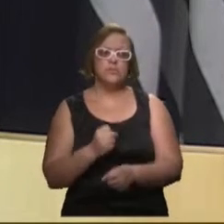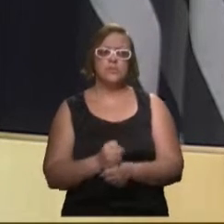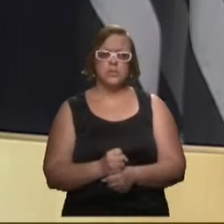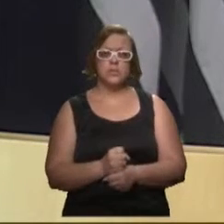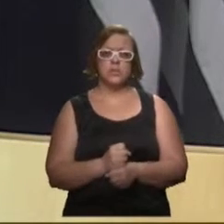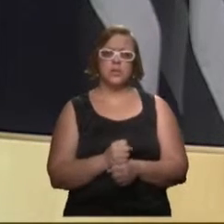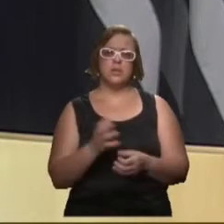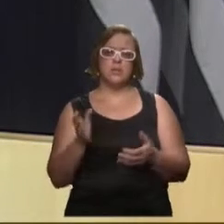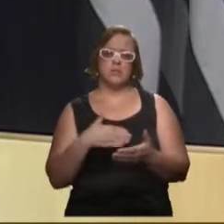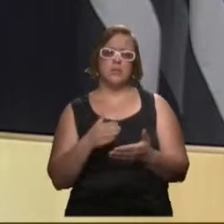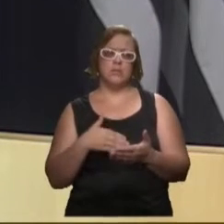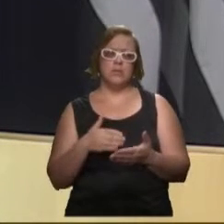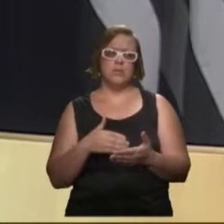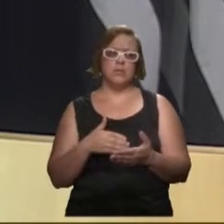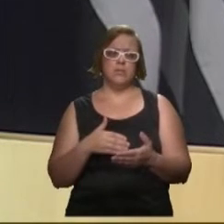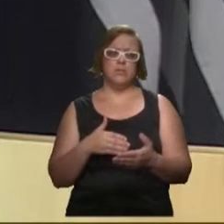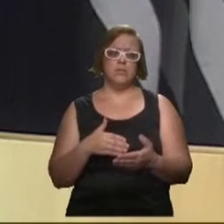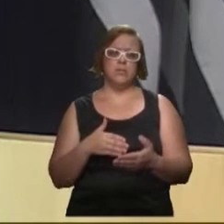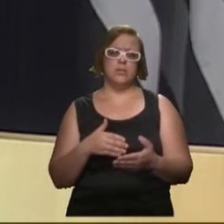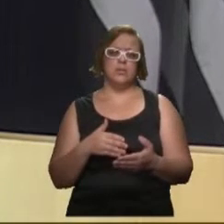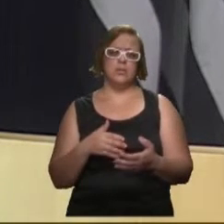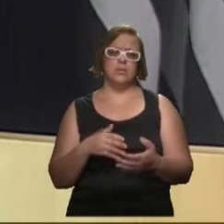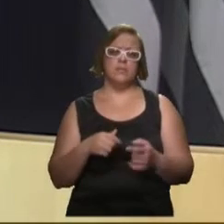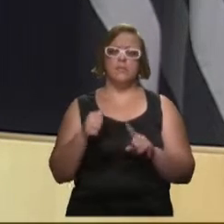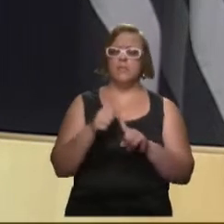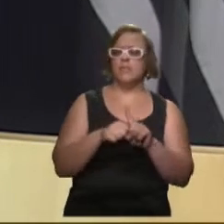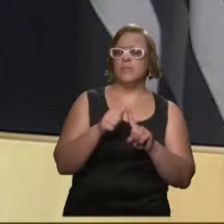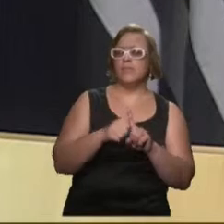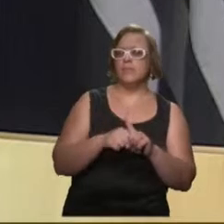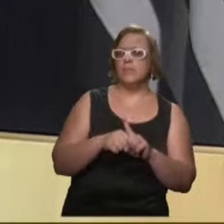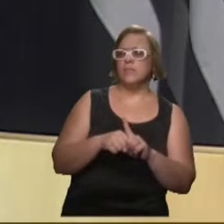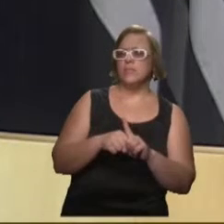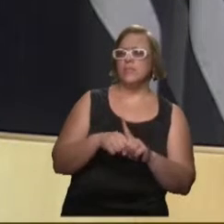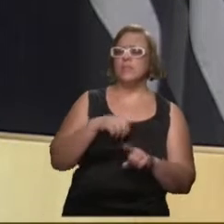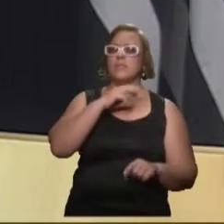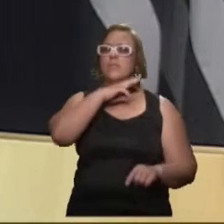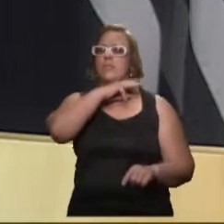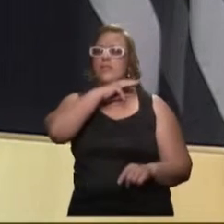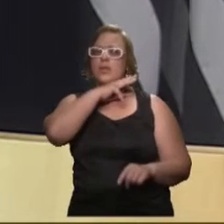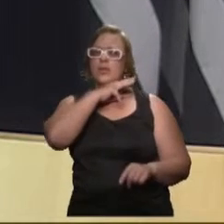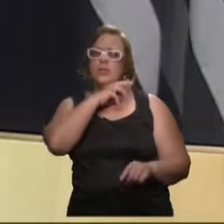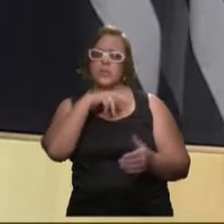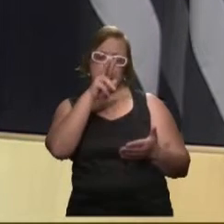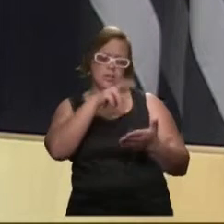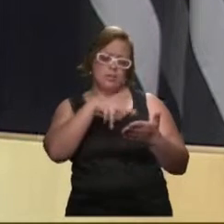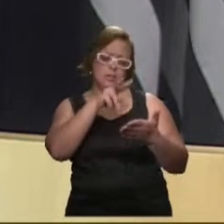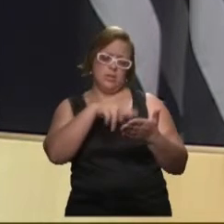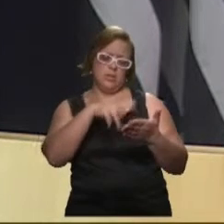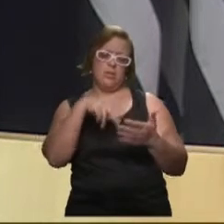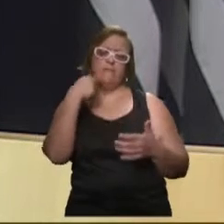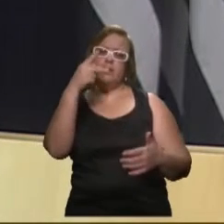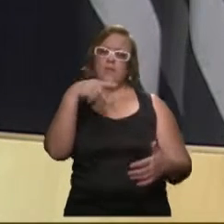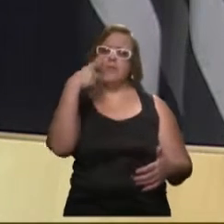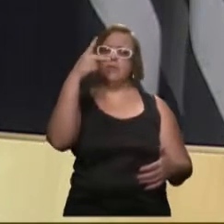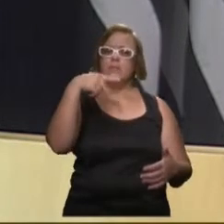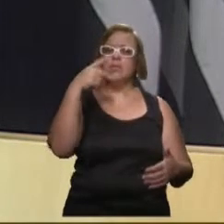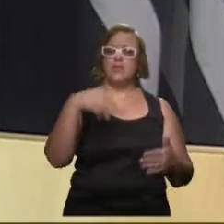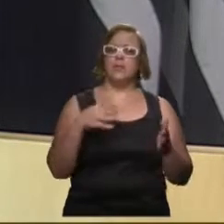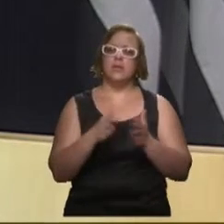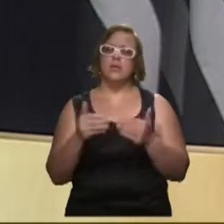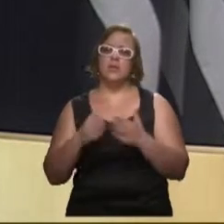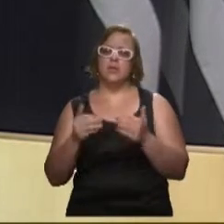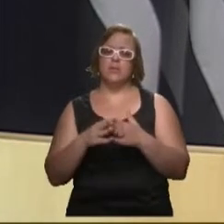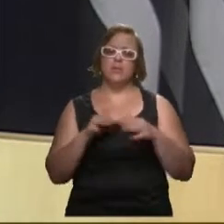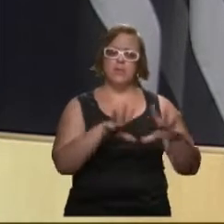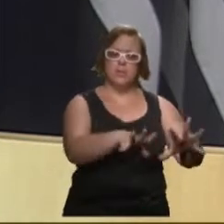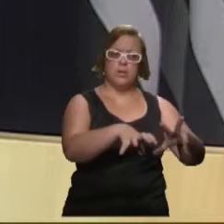a partir da reunião de março que tivemos aqui para tratar, solicitando a retirada de vários livros que foram